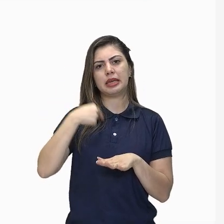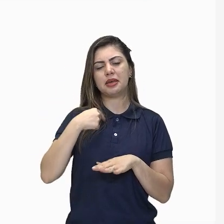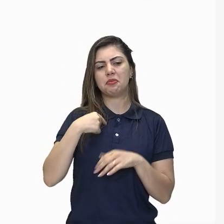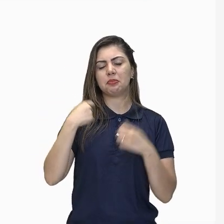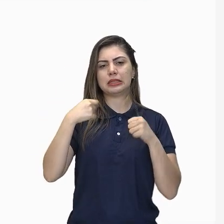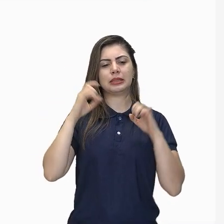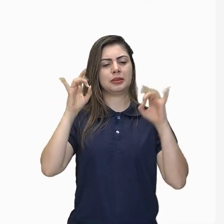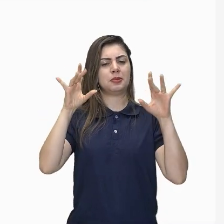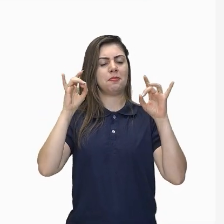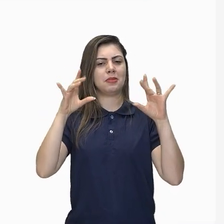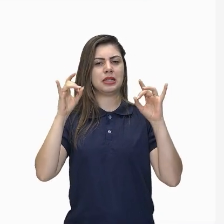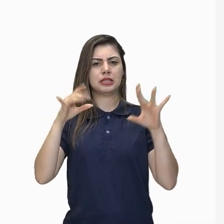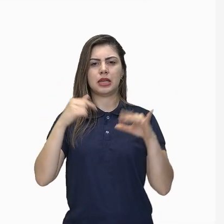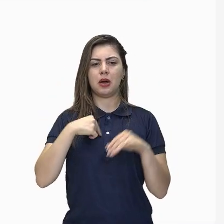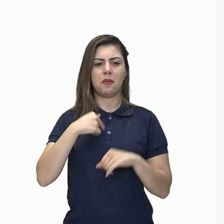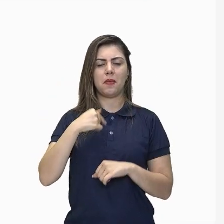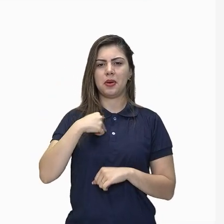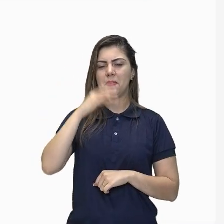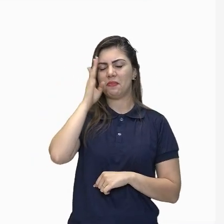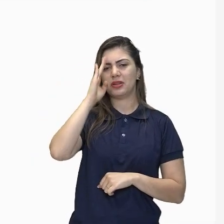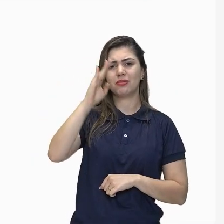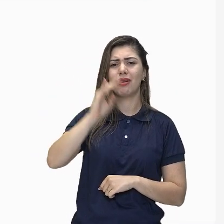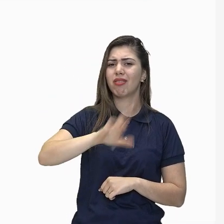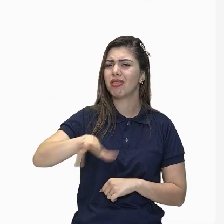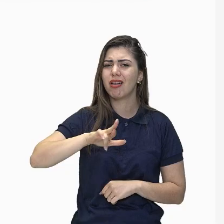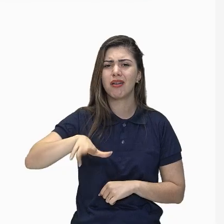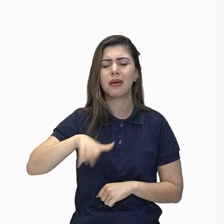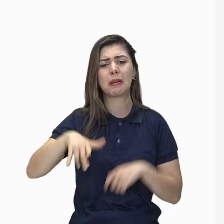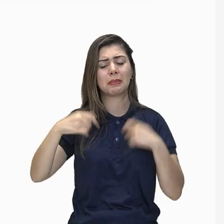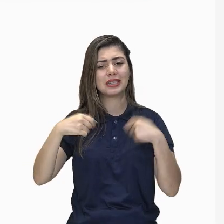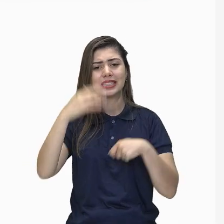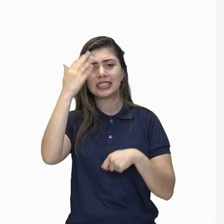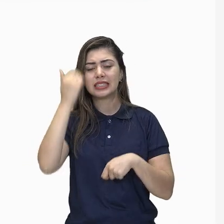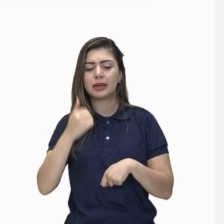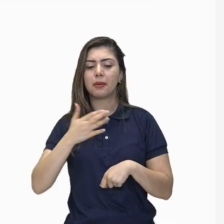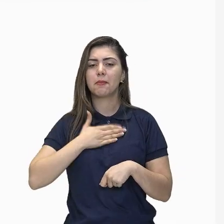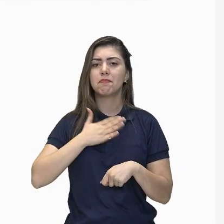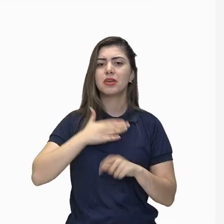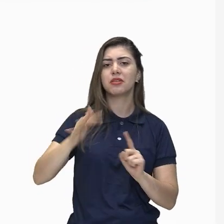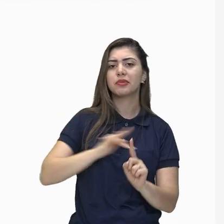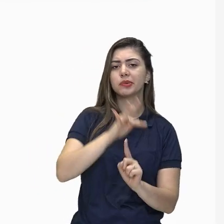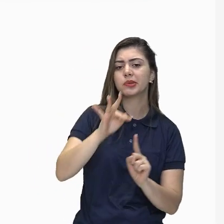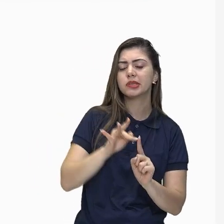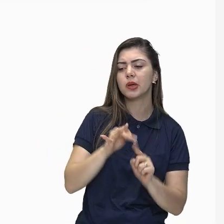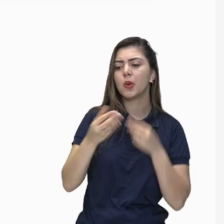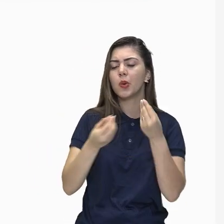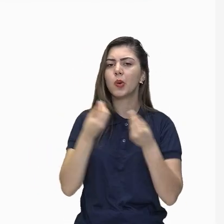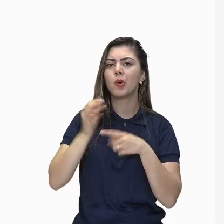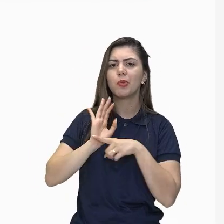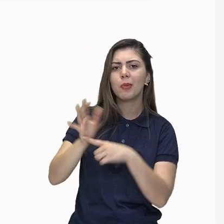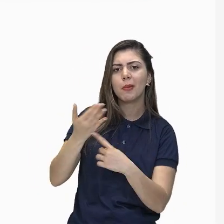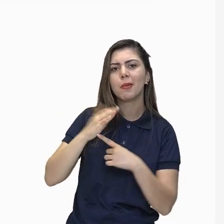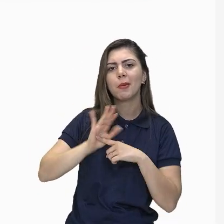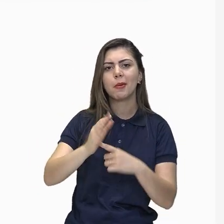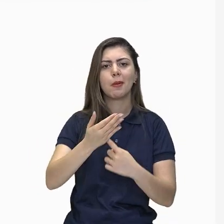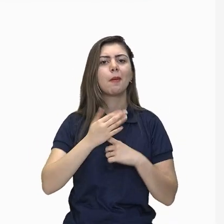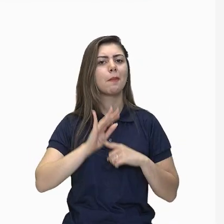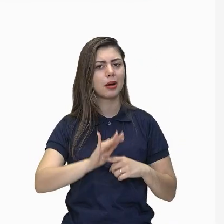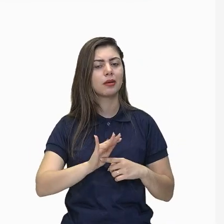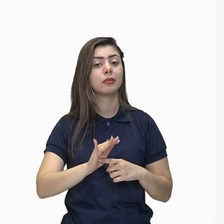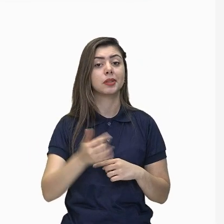estrela do time, né? Então, saber dividir, saber cooperar. Também saber